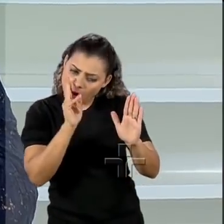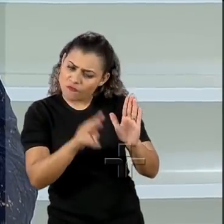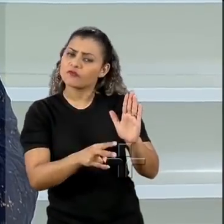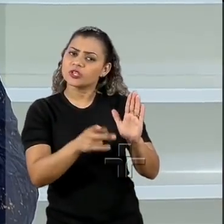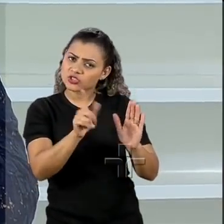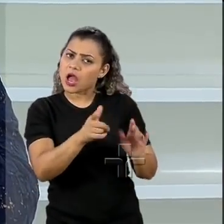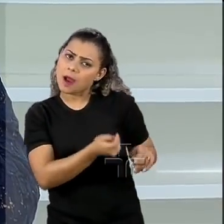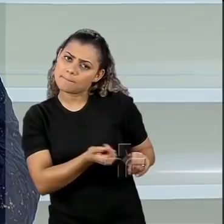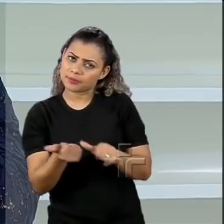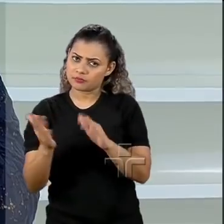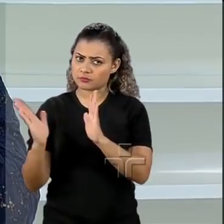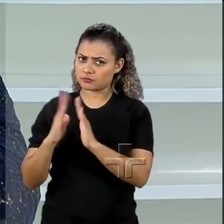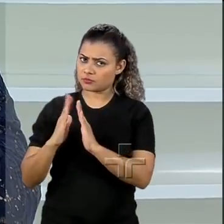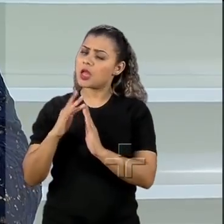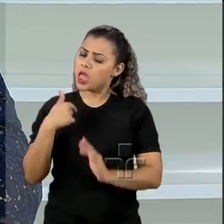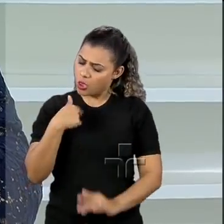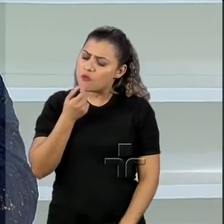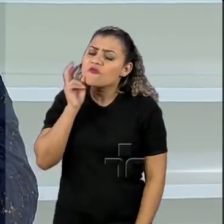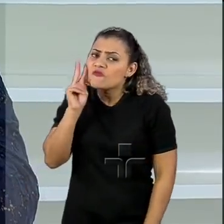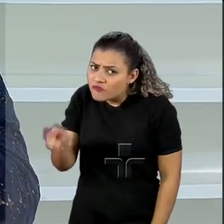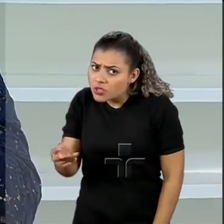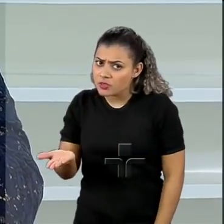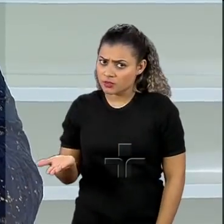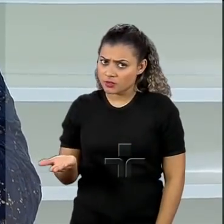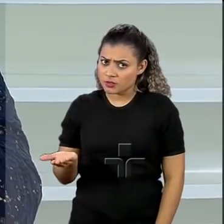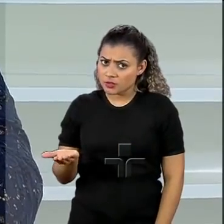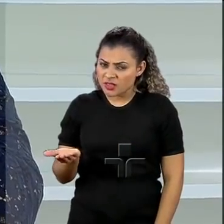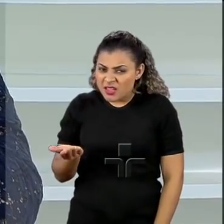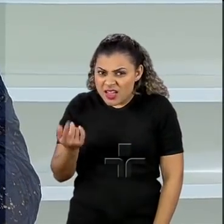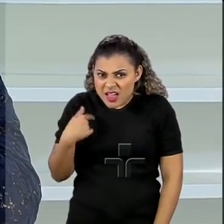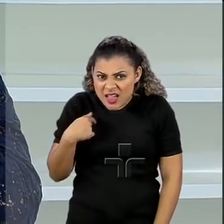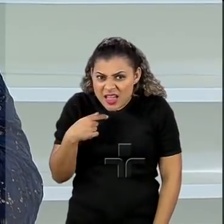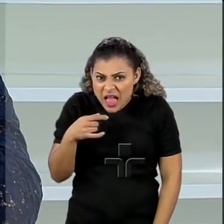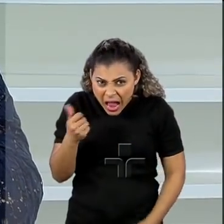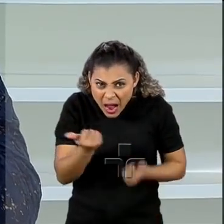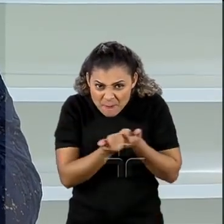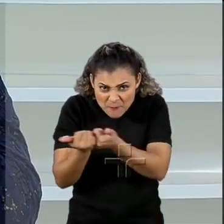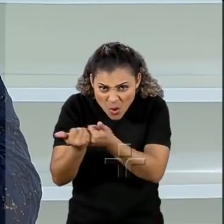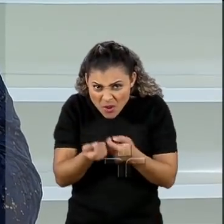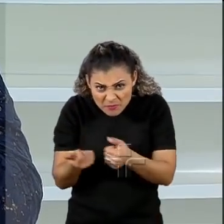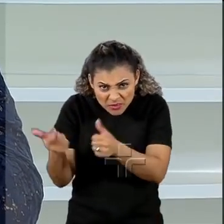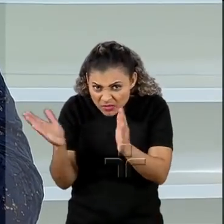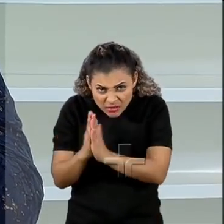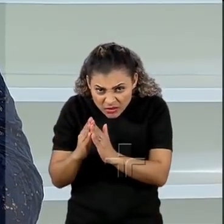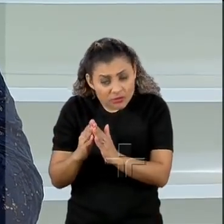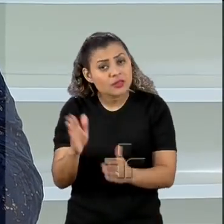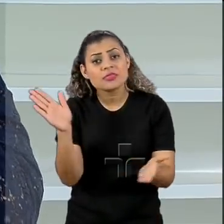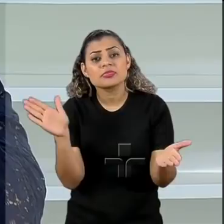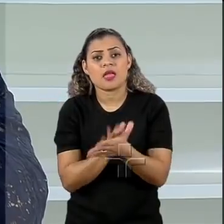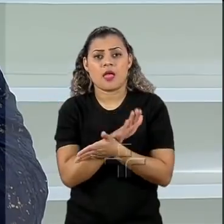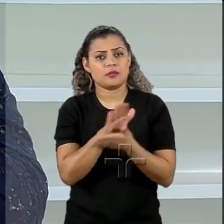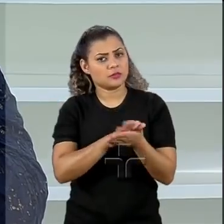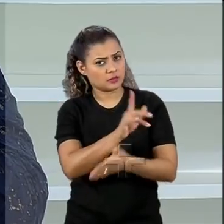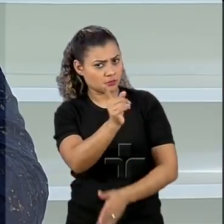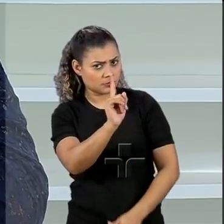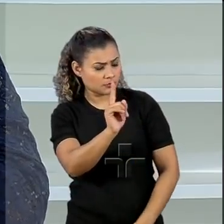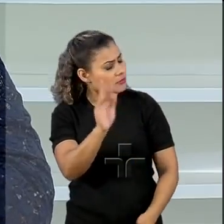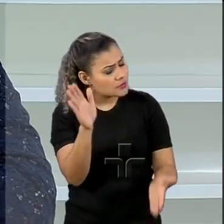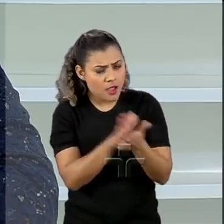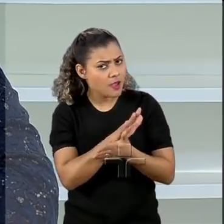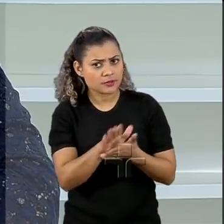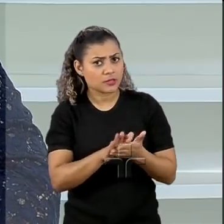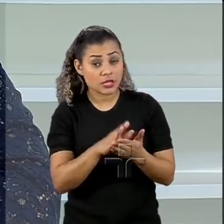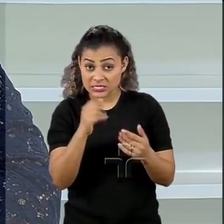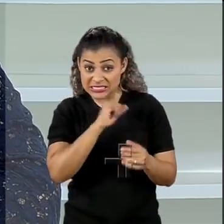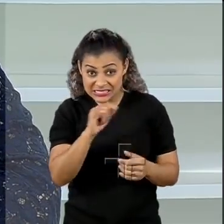auxílio moradia. A LOMAN não apoia o auxílio moradia. Se apoiasse,